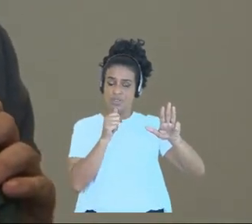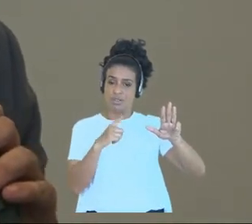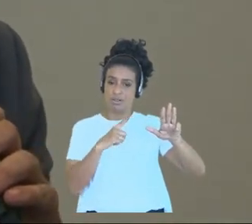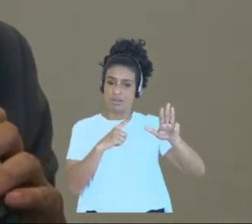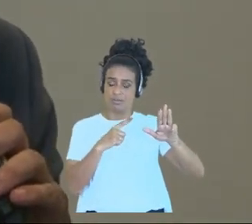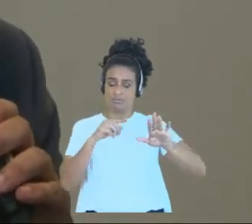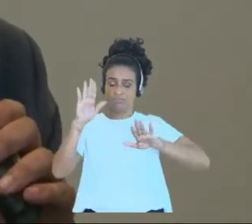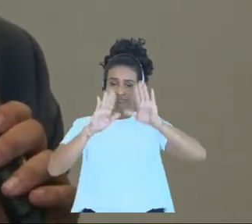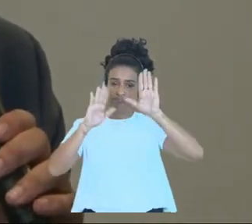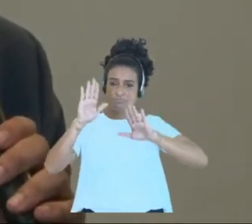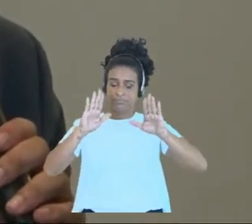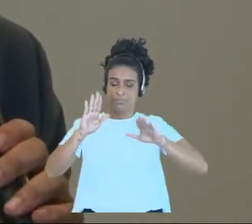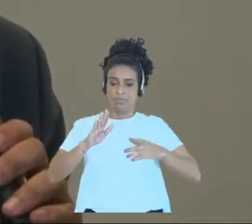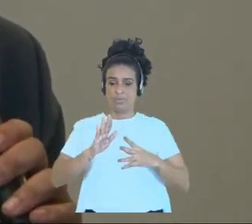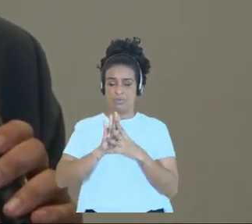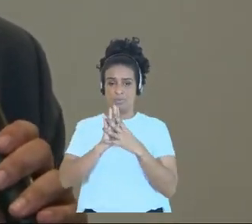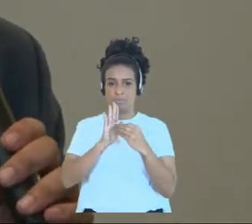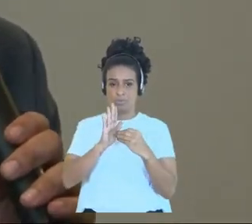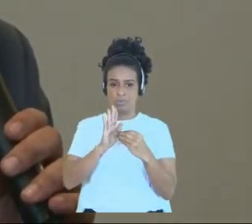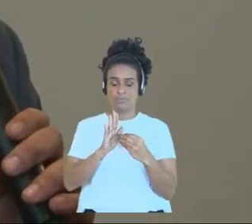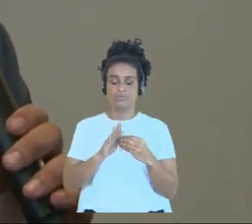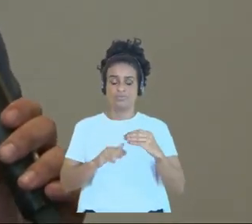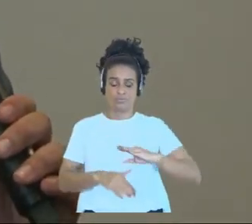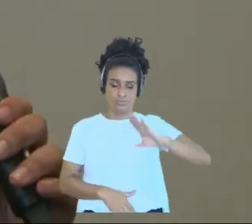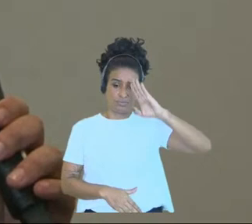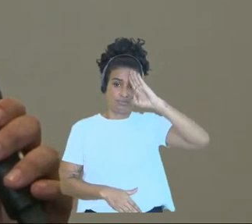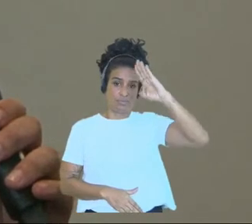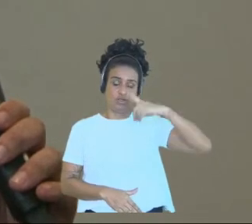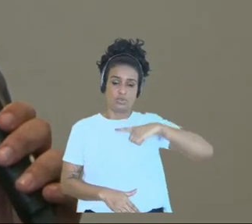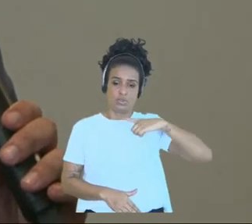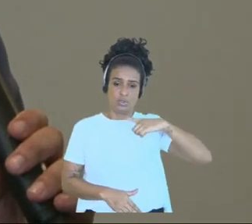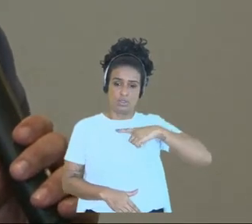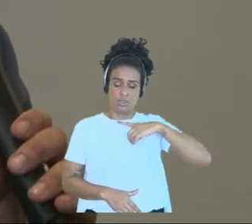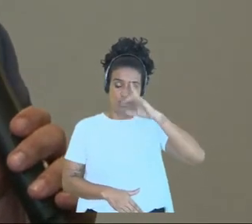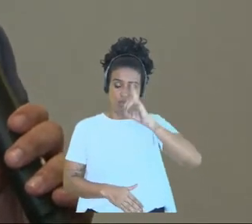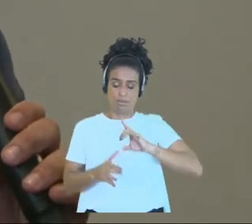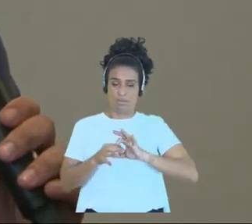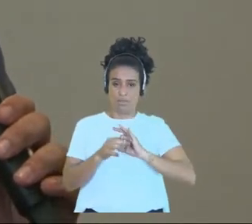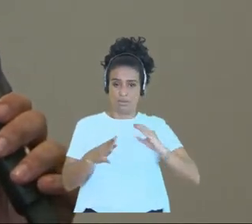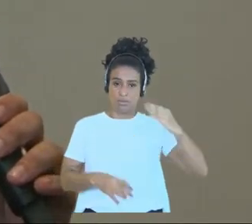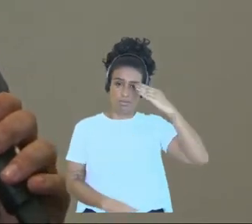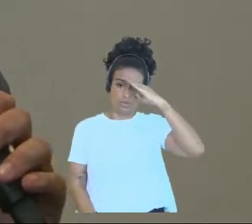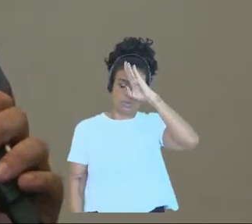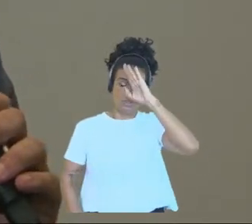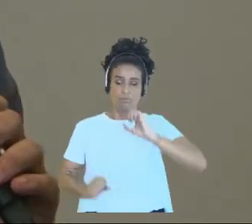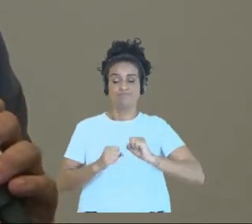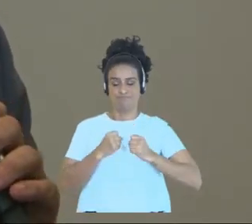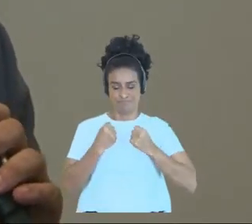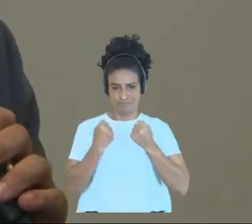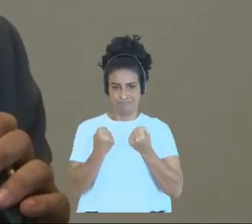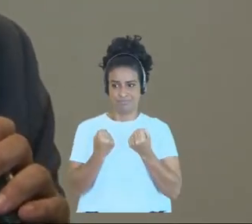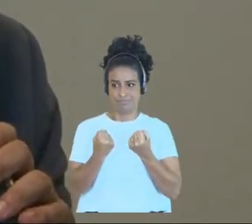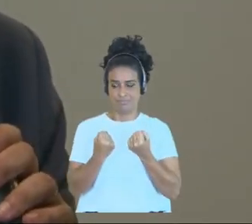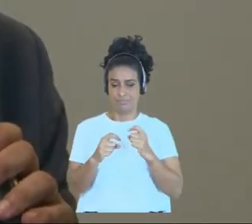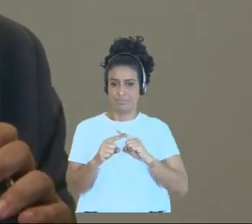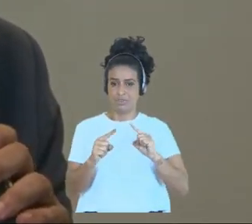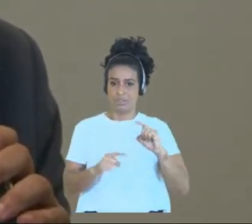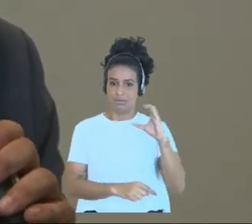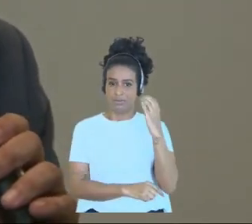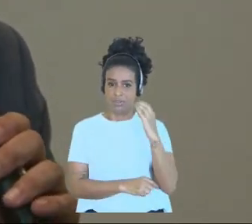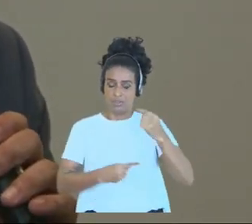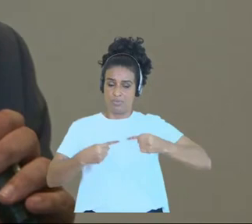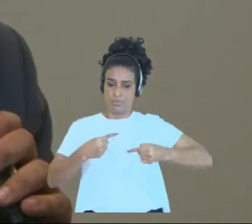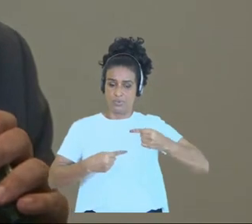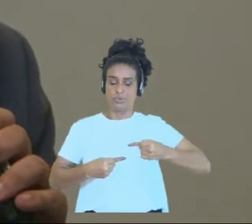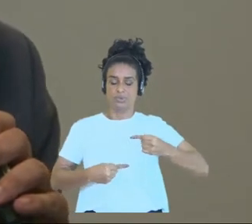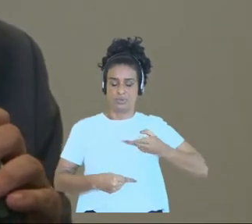e um modelo iliberal, ou majoritarista de democracia, defendido pelo presidente Bolsonaro. Na ciência política, a gente